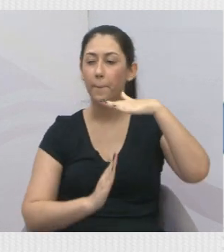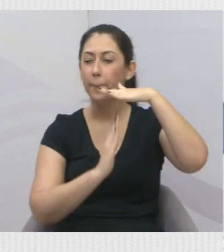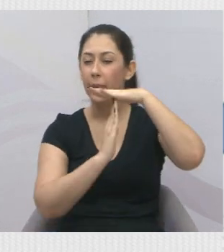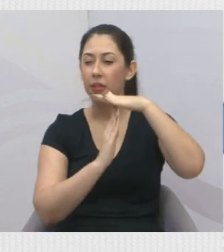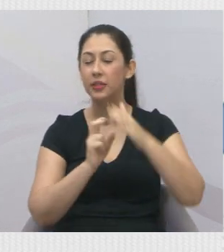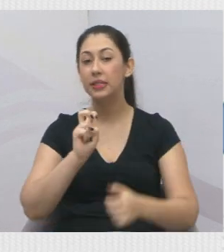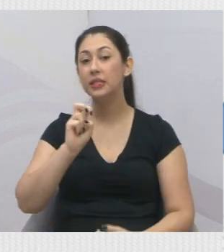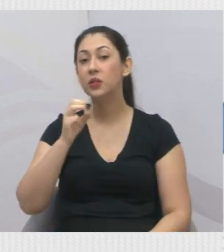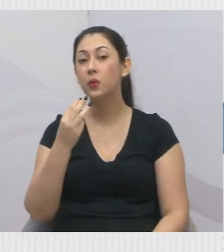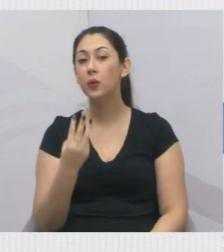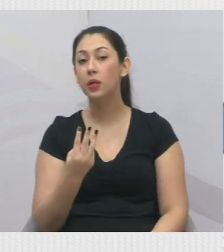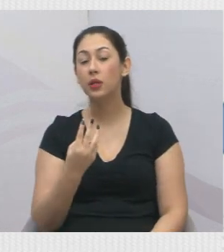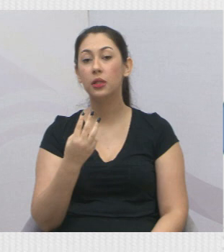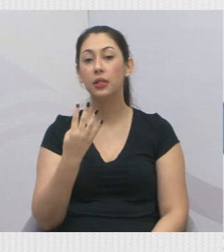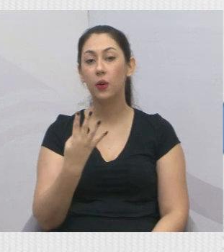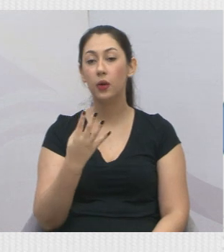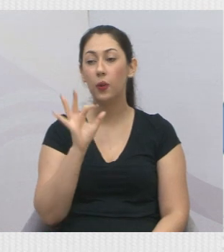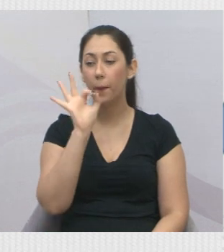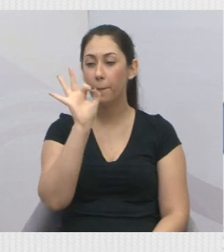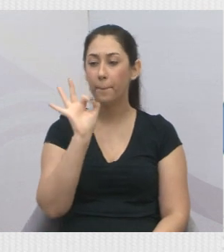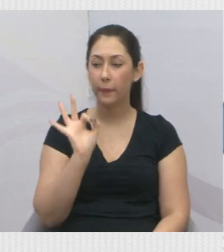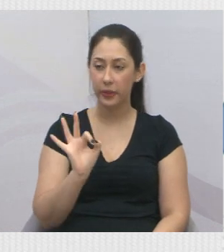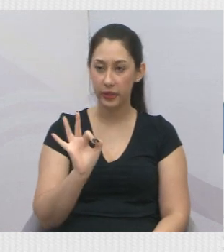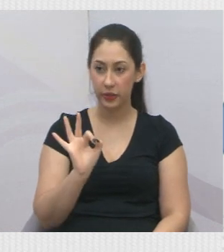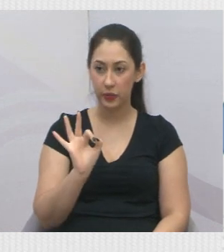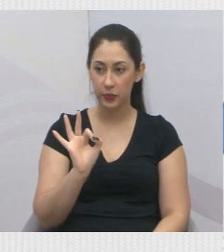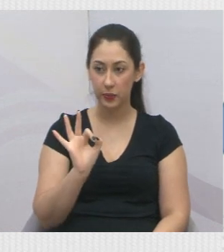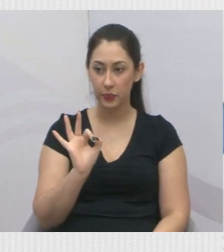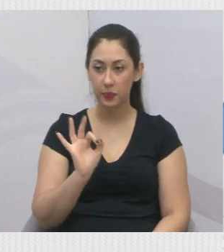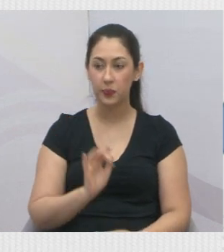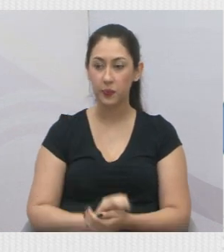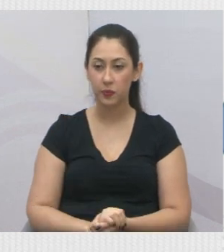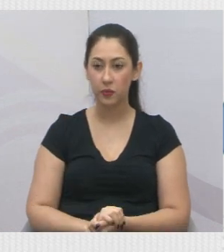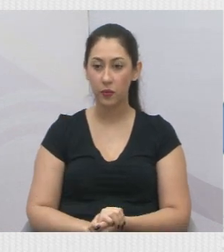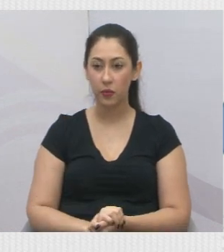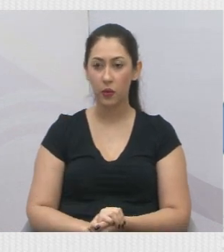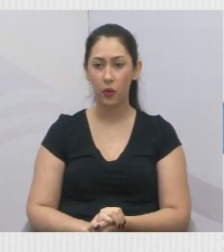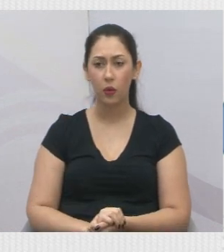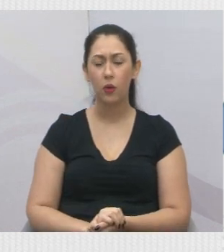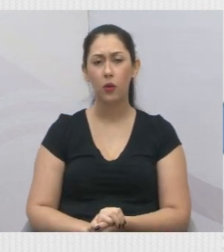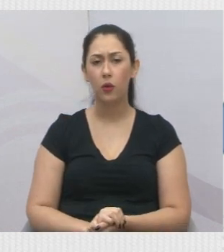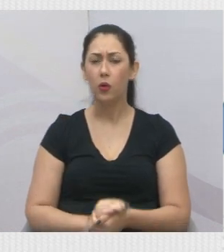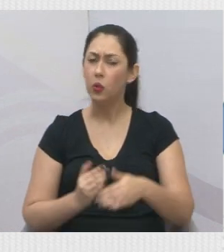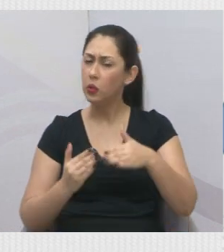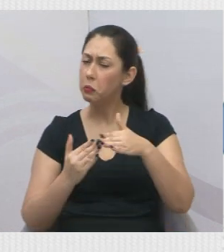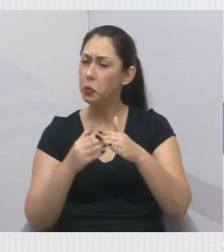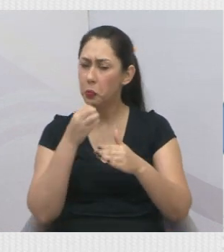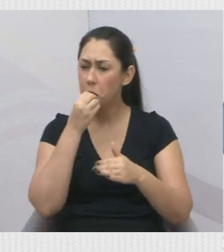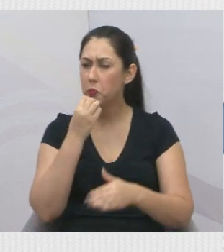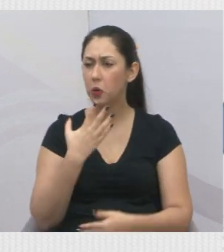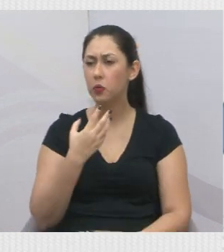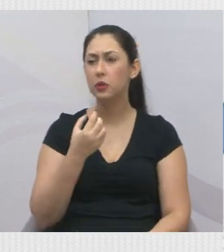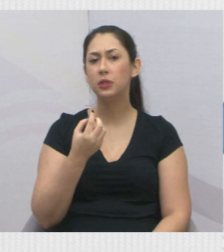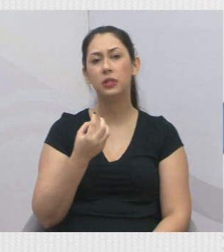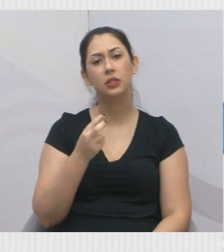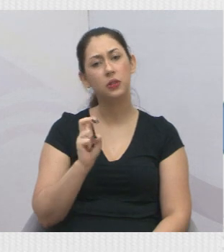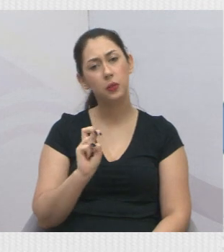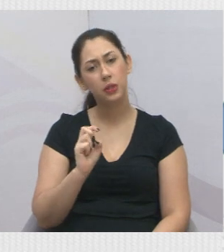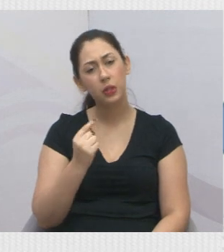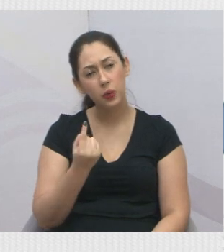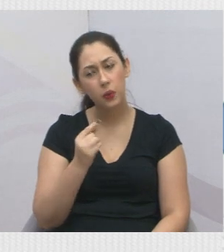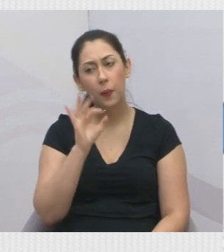é até 54% sobre a receita corrente líquida, o prudencial até 51,30%